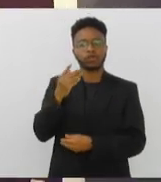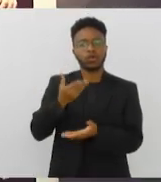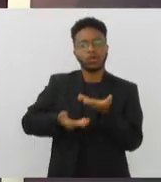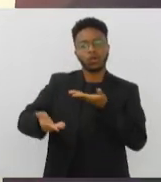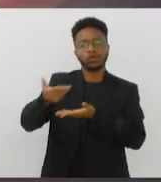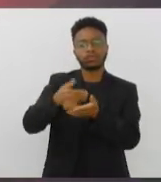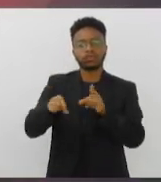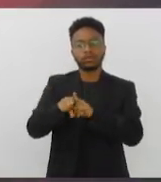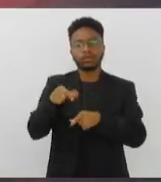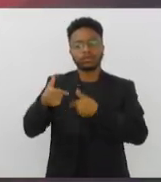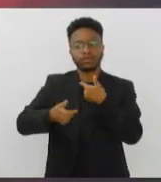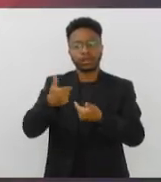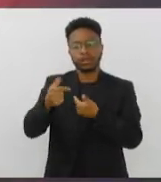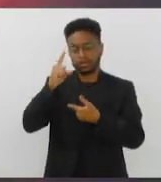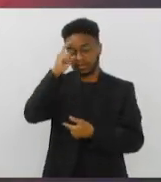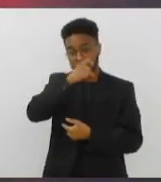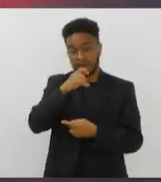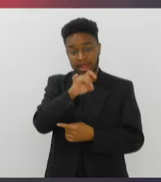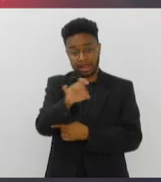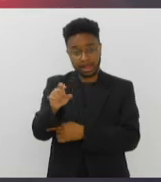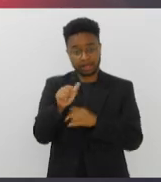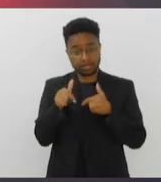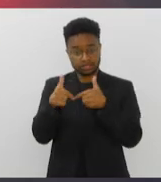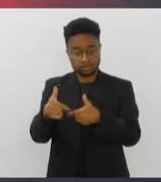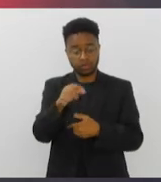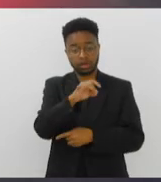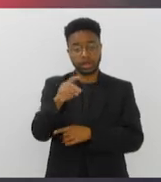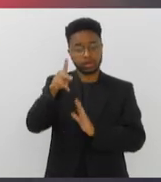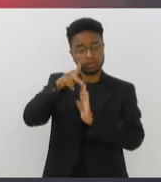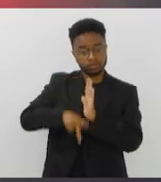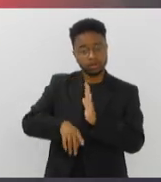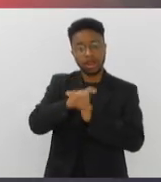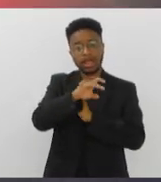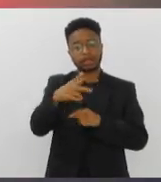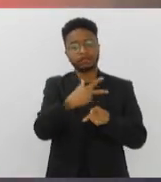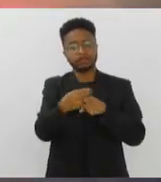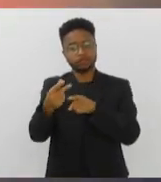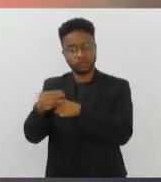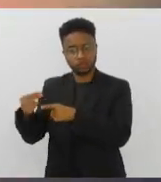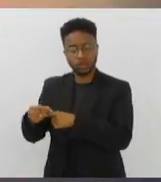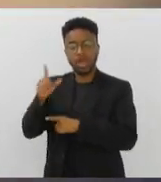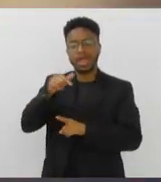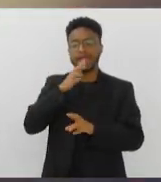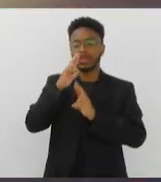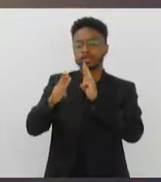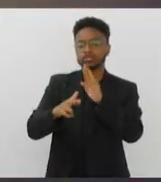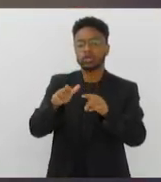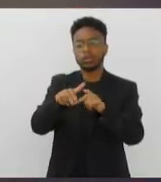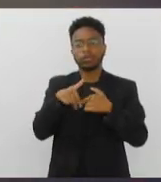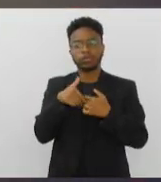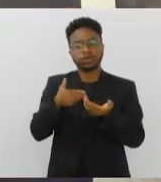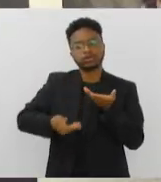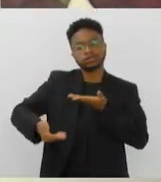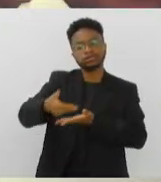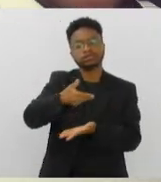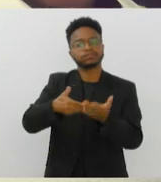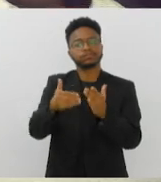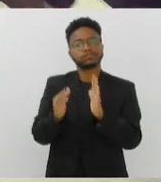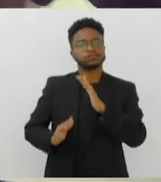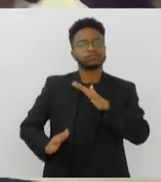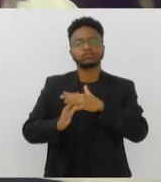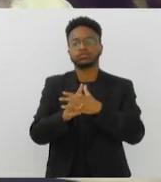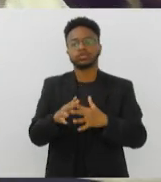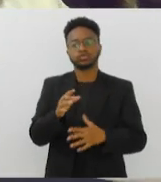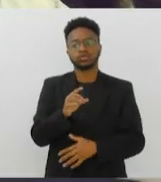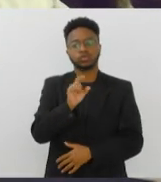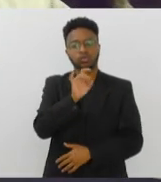trabalho árduo. Cada ação, cada projeto, cada conquista é o resultado de uma sinergia que vai além do